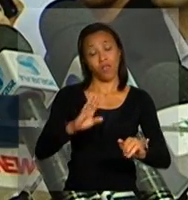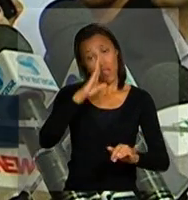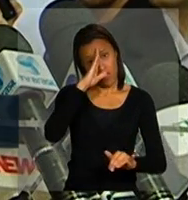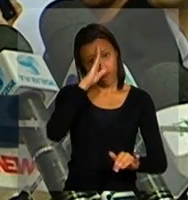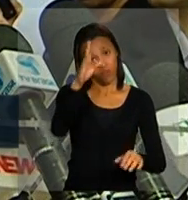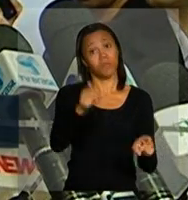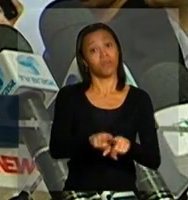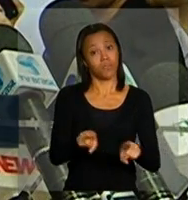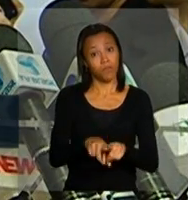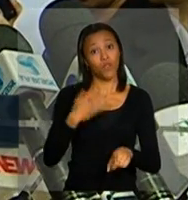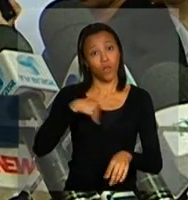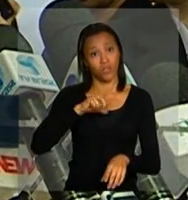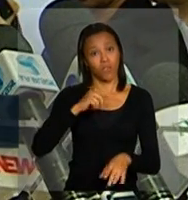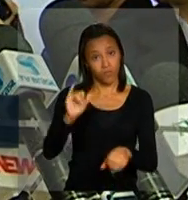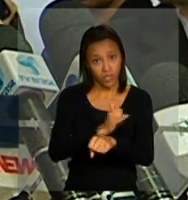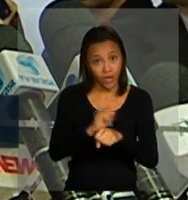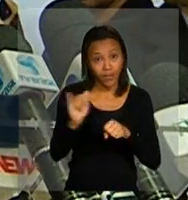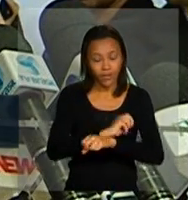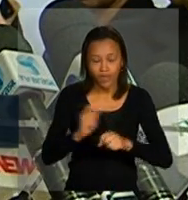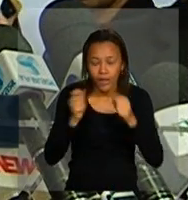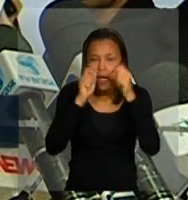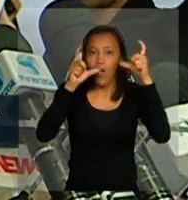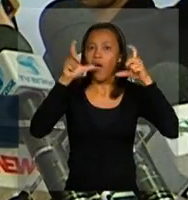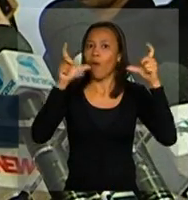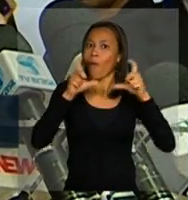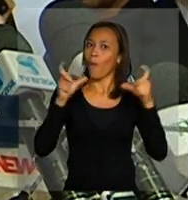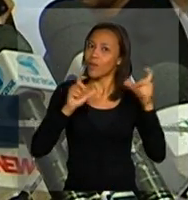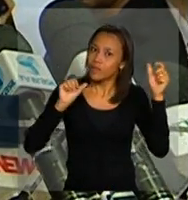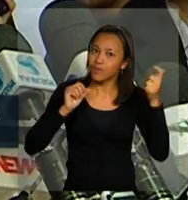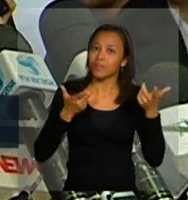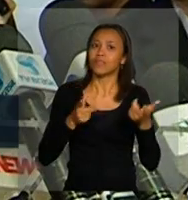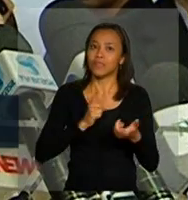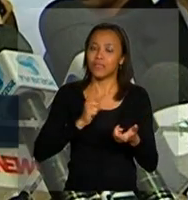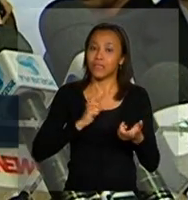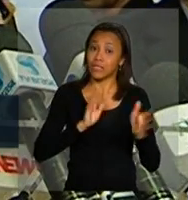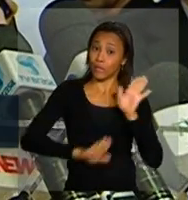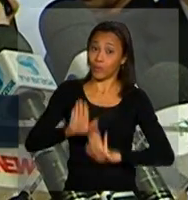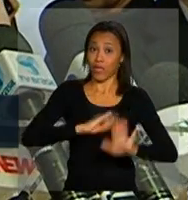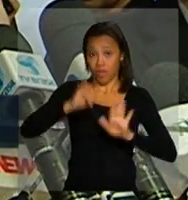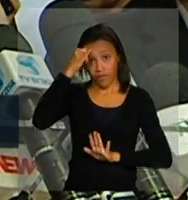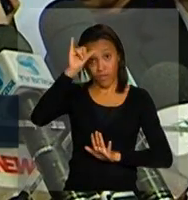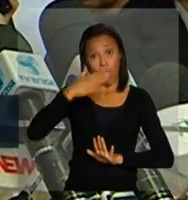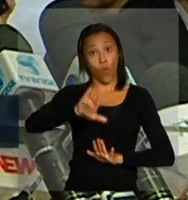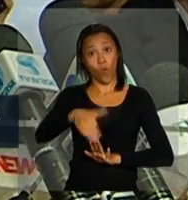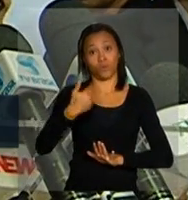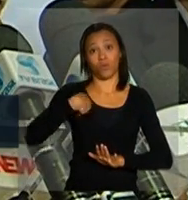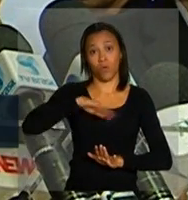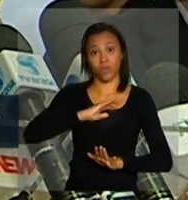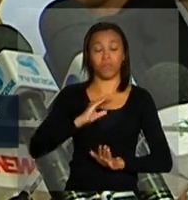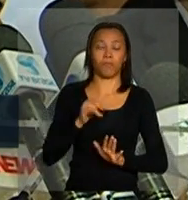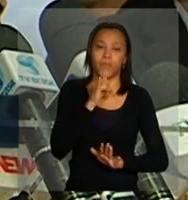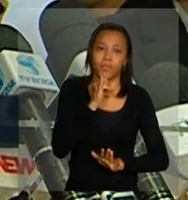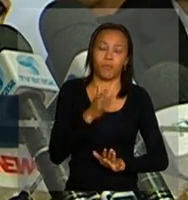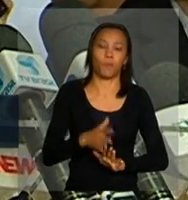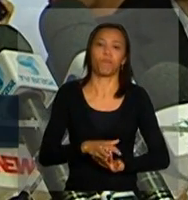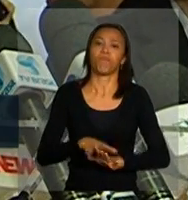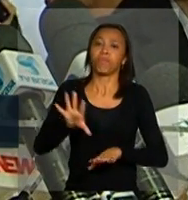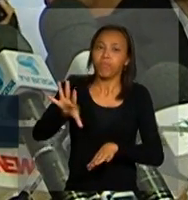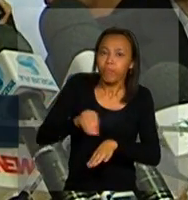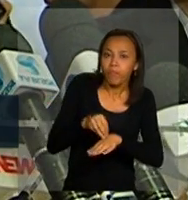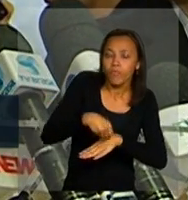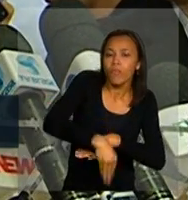fundamental termos estratégias que despertem a atitude de prevenção. Quando nós pegamos em relação à informação, mais